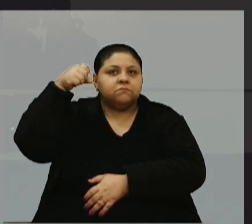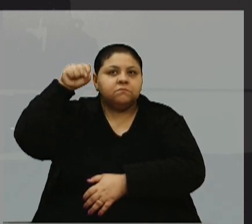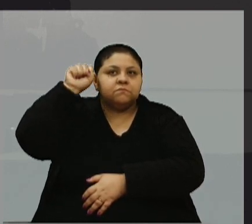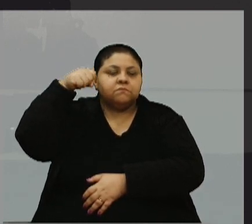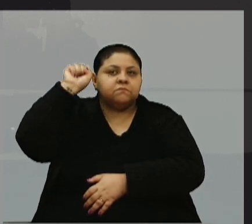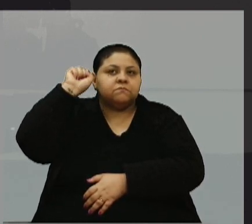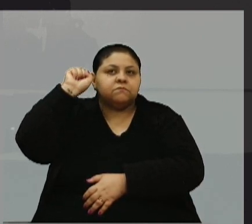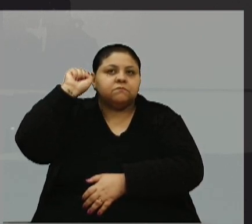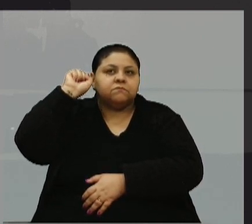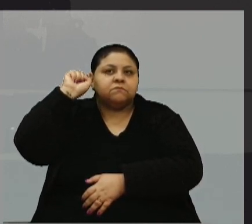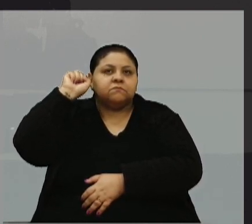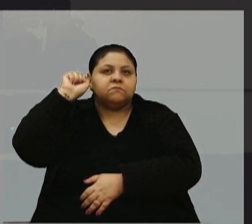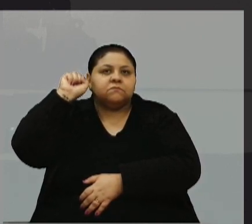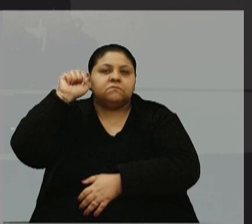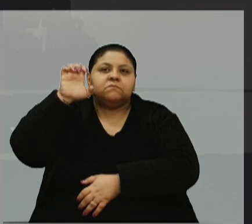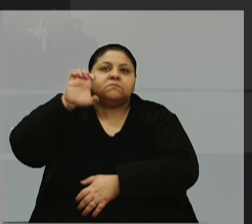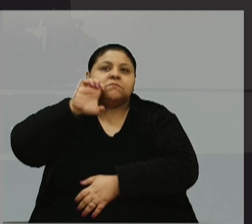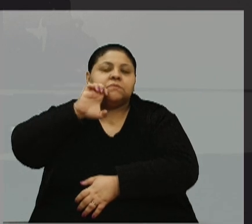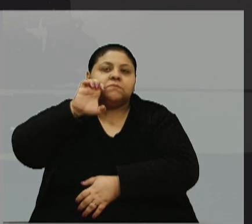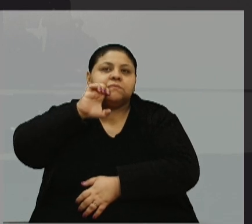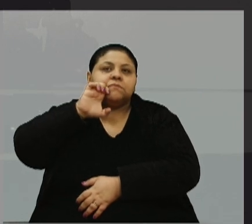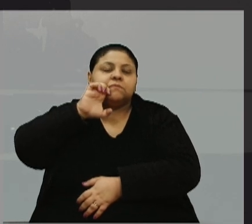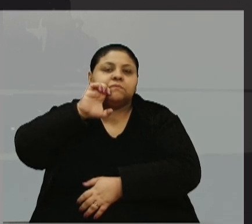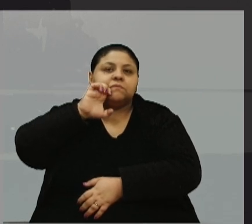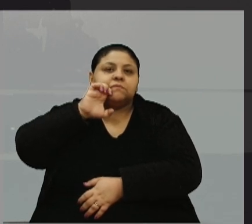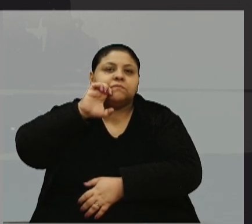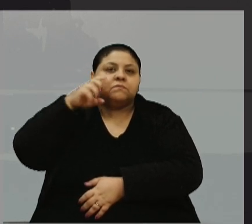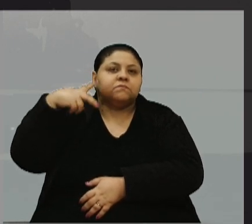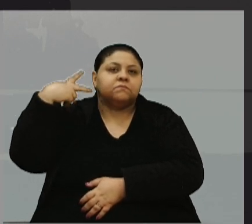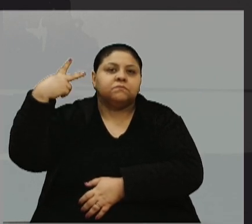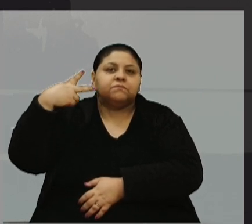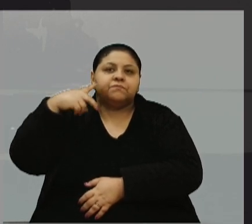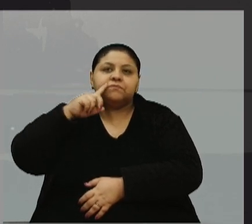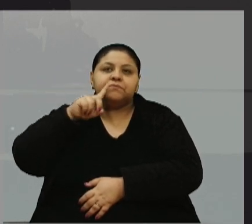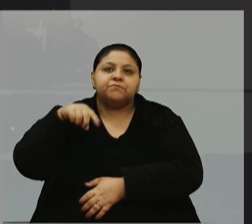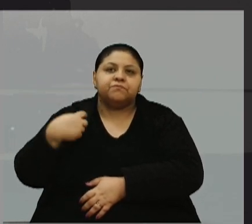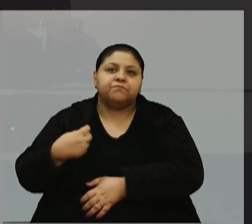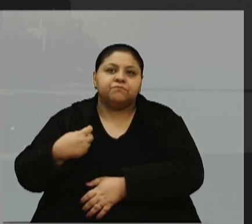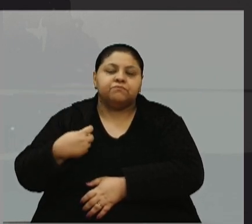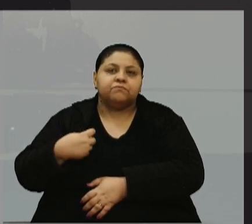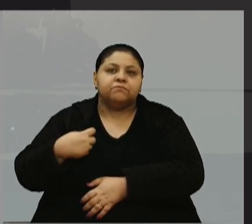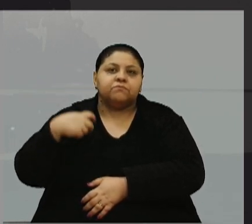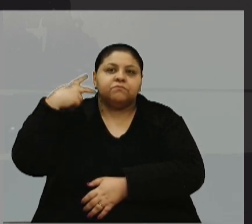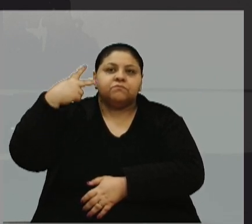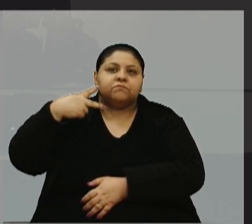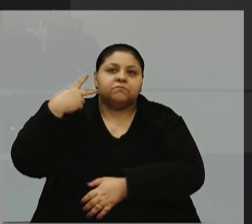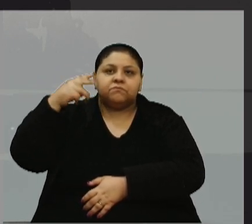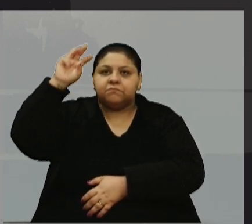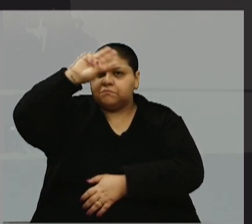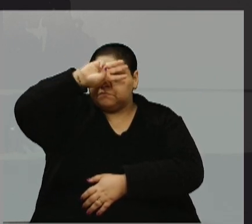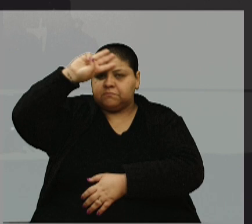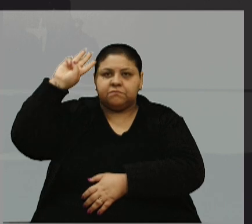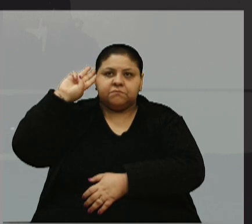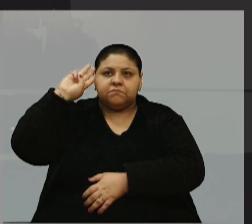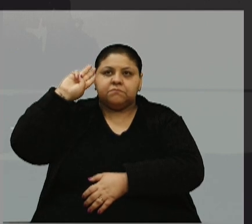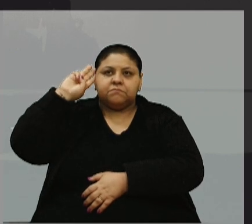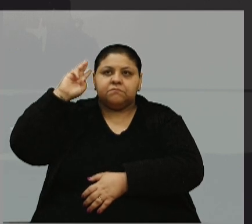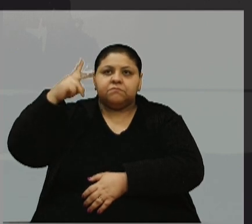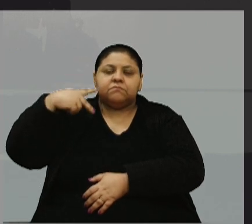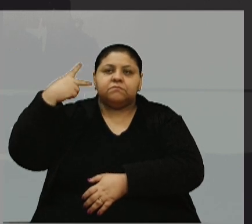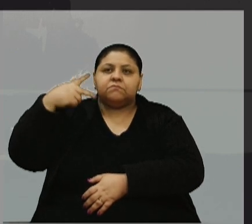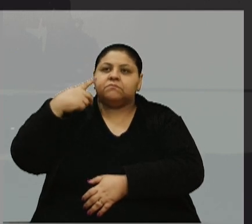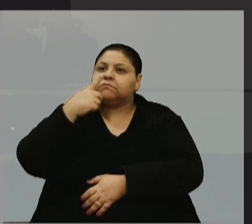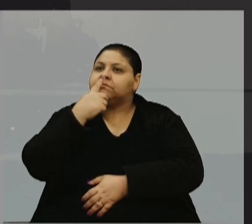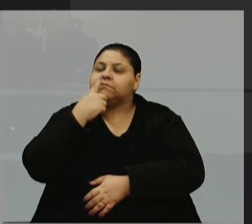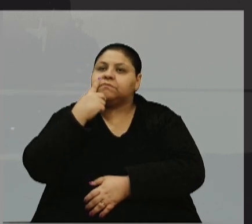Clóvis Xuxa, vereadora Estela Balardim, vereadora Gladys Frisso, vereador Juliano Valim,